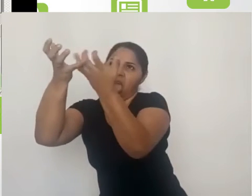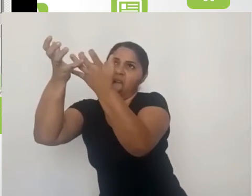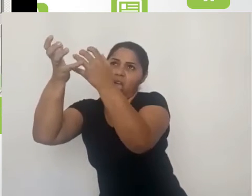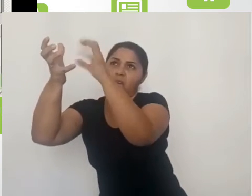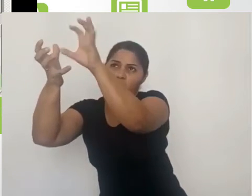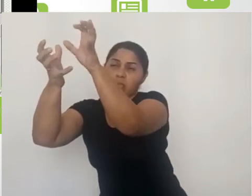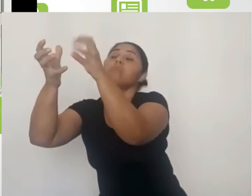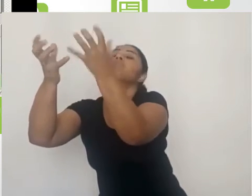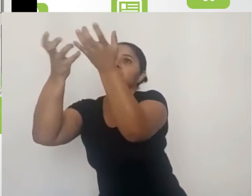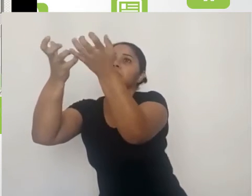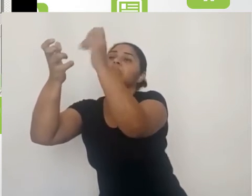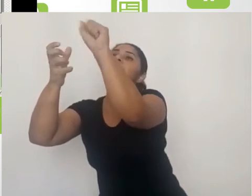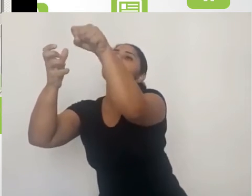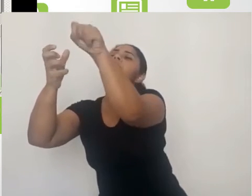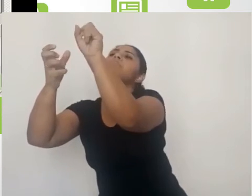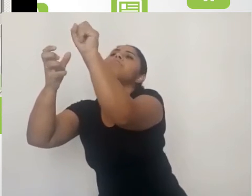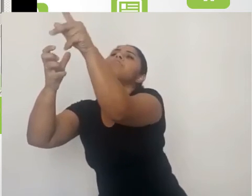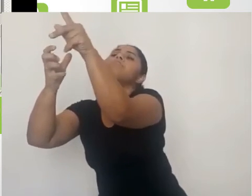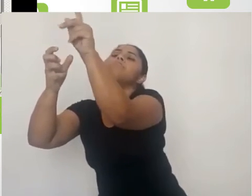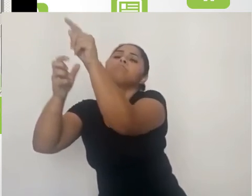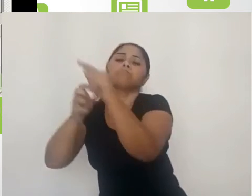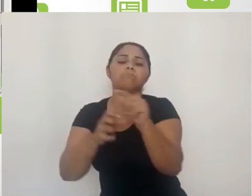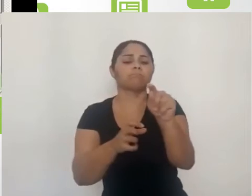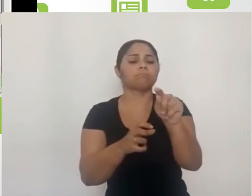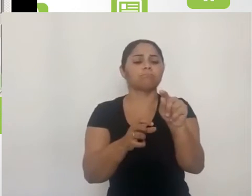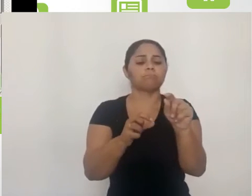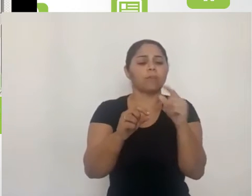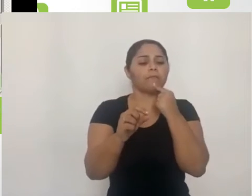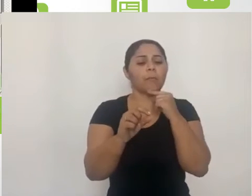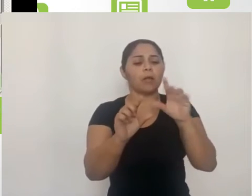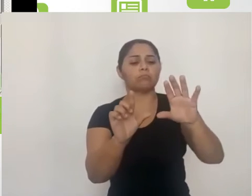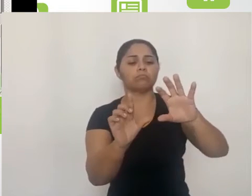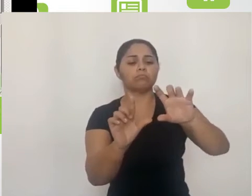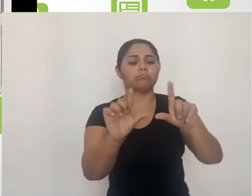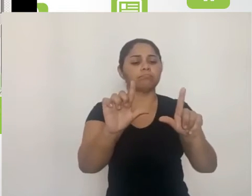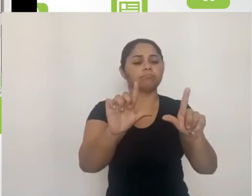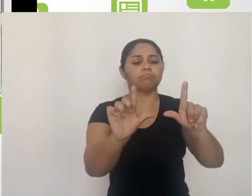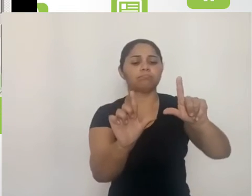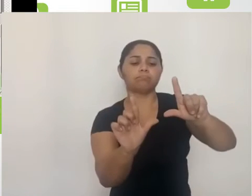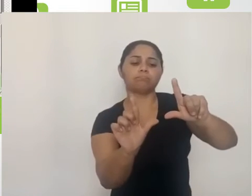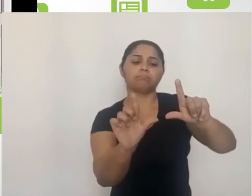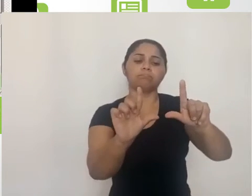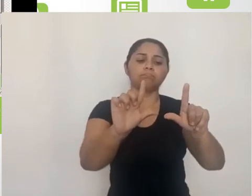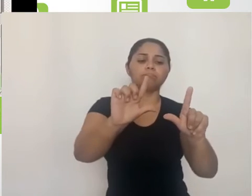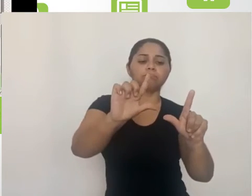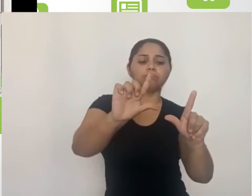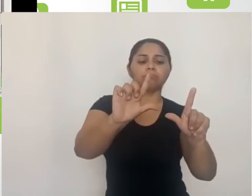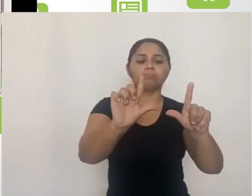rotacionar. E aí você pode movimentar o objeto.